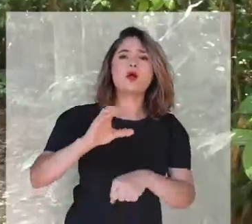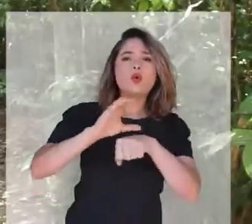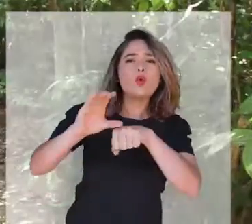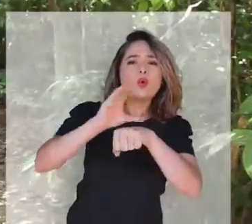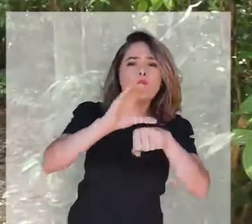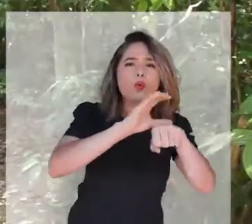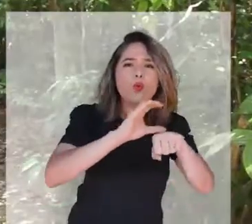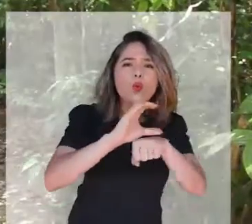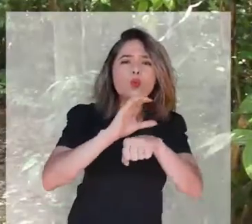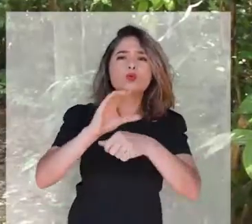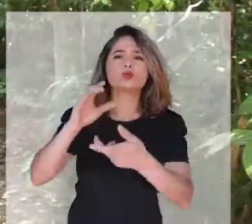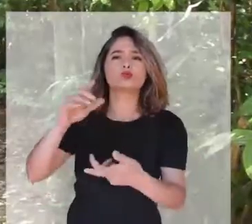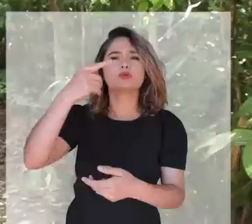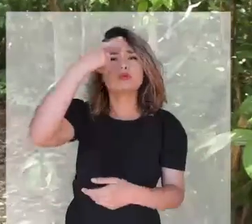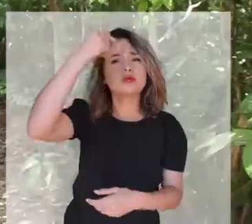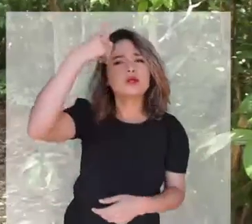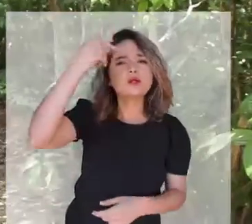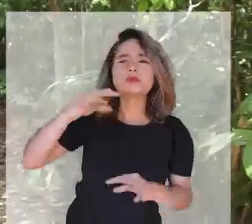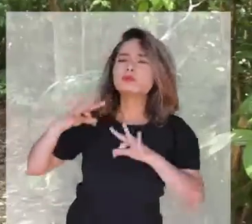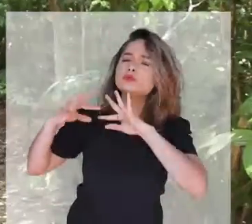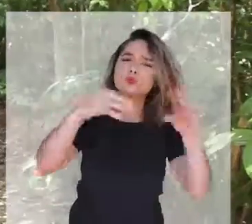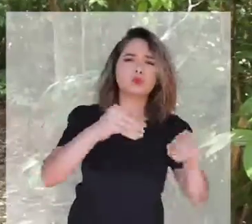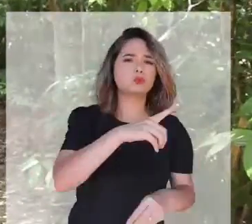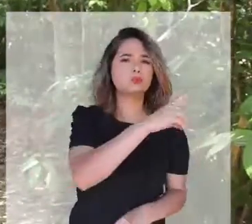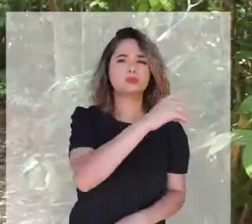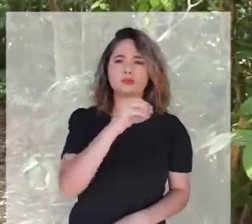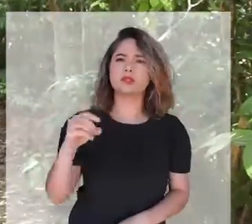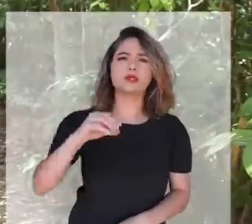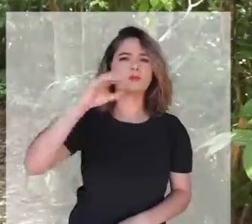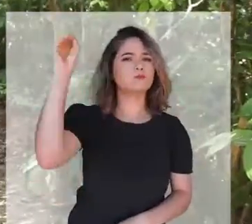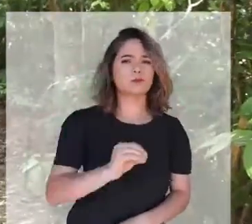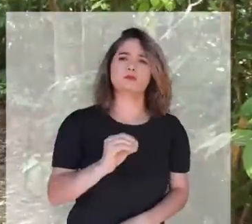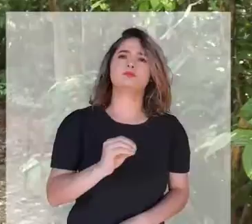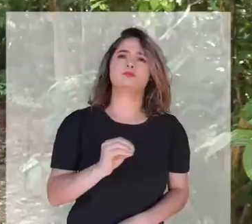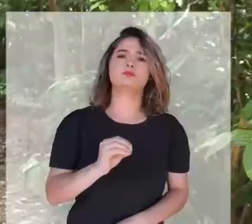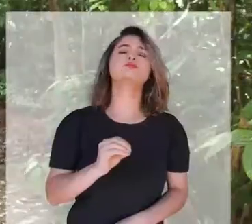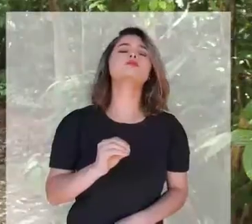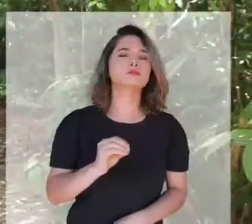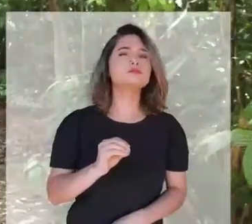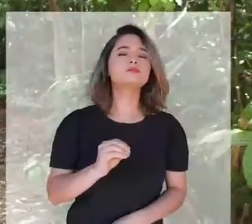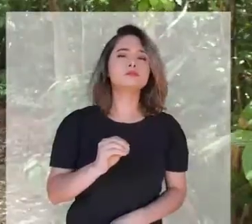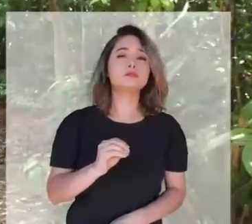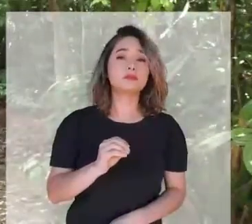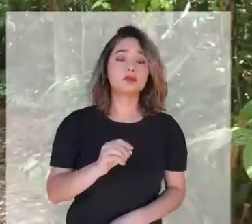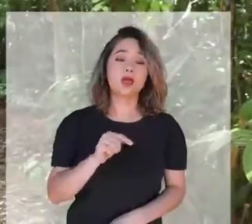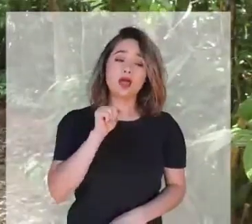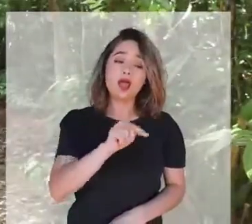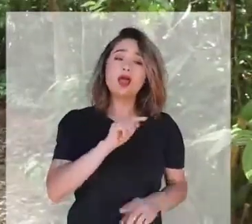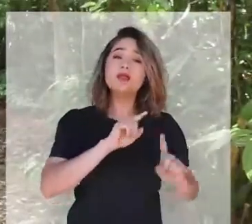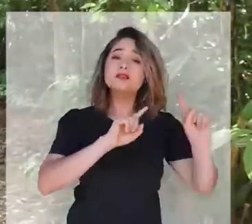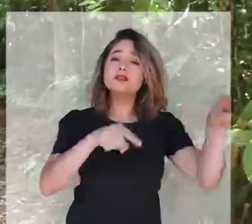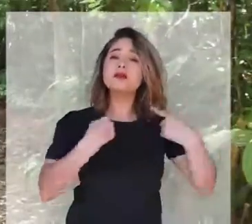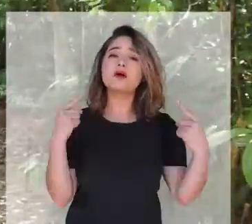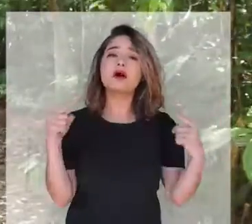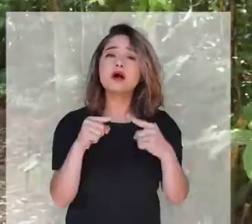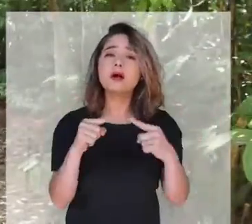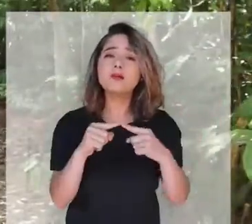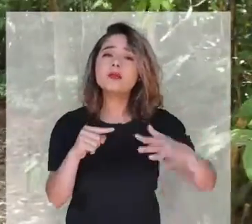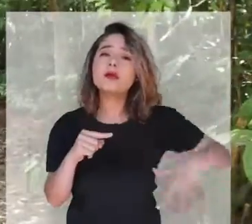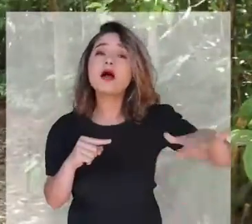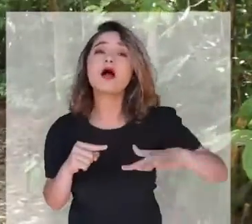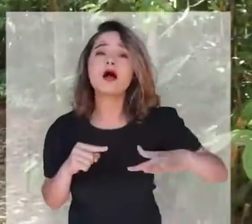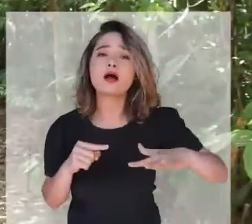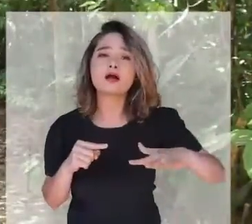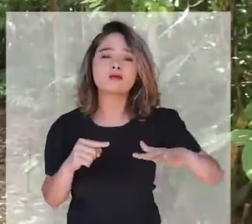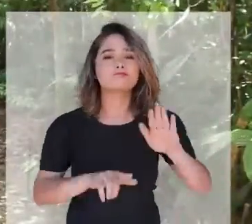de todos os cursos de graduação. Então, este desafio, que é um desafio que está